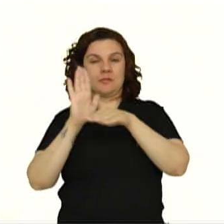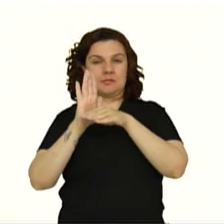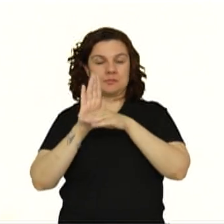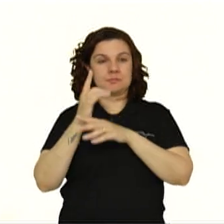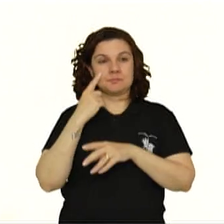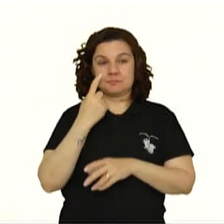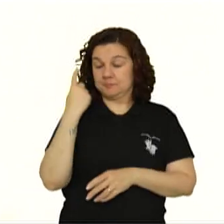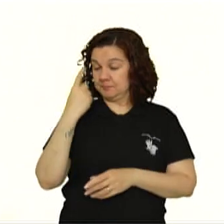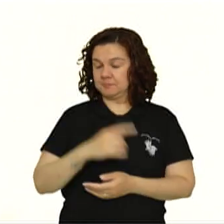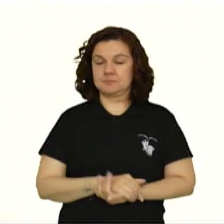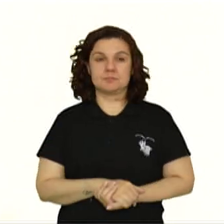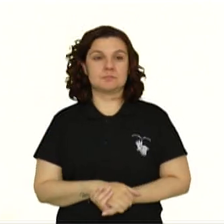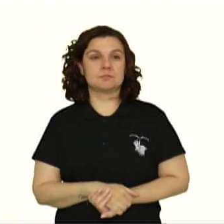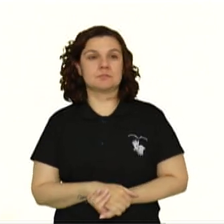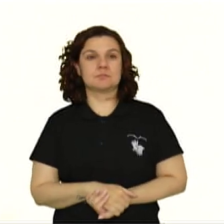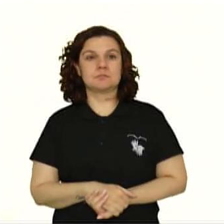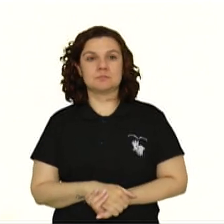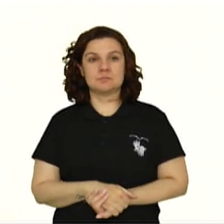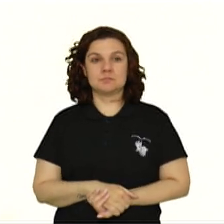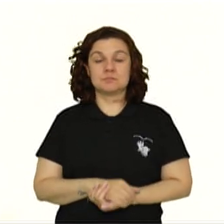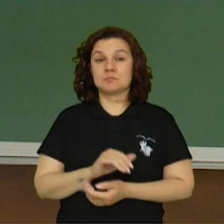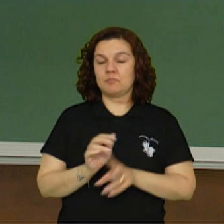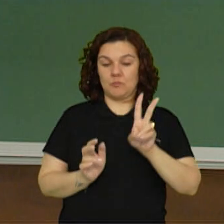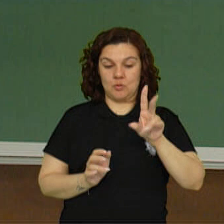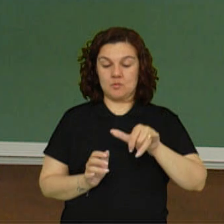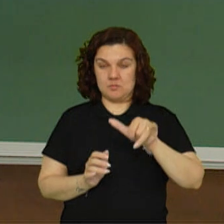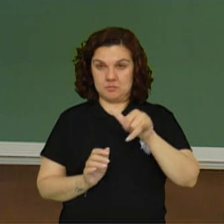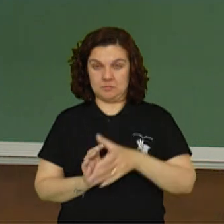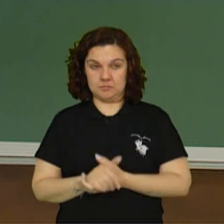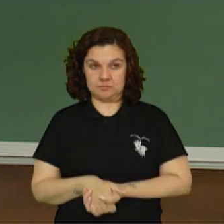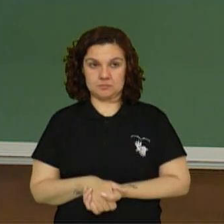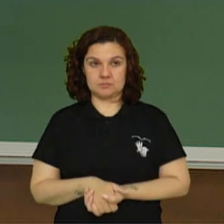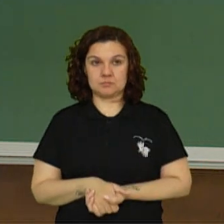partes. 1Y mais 1Y, 2Y.